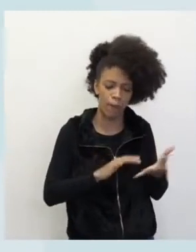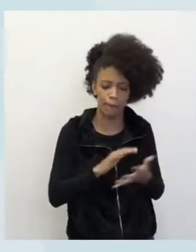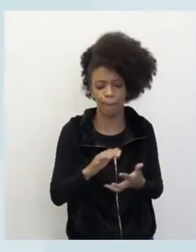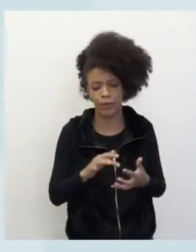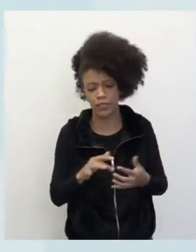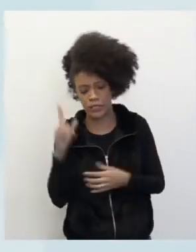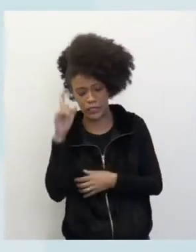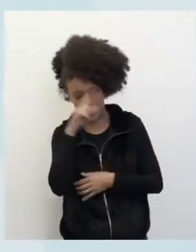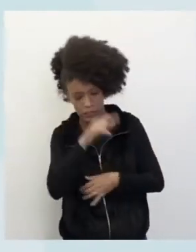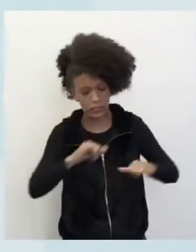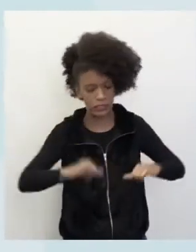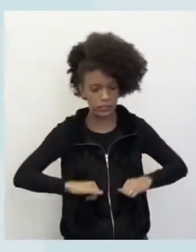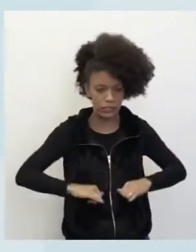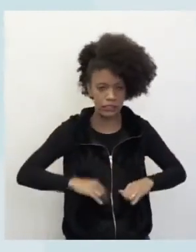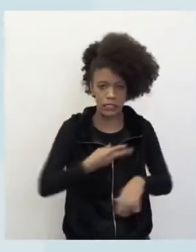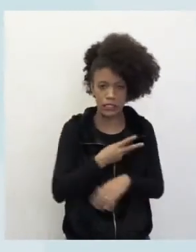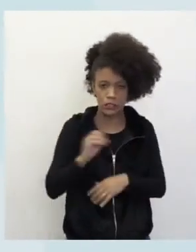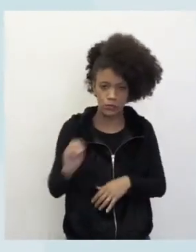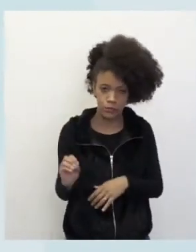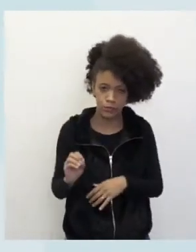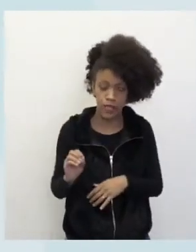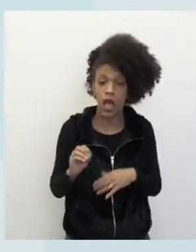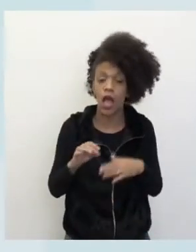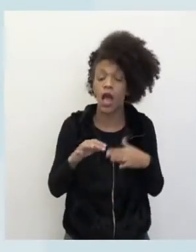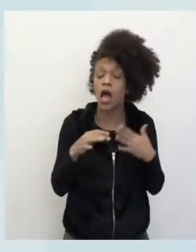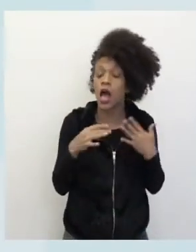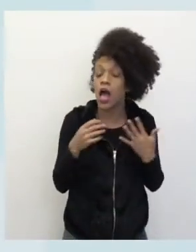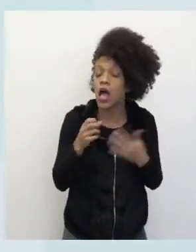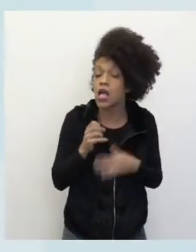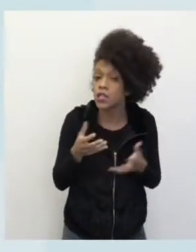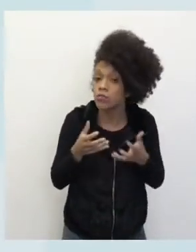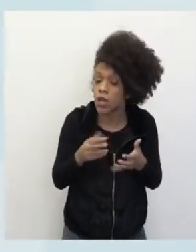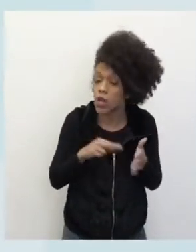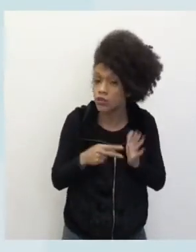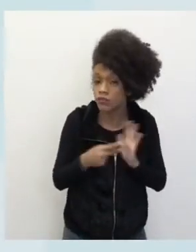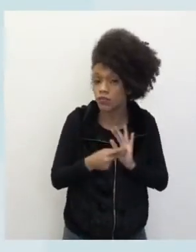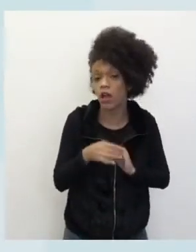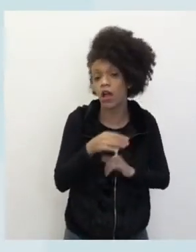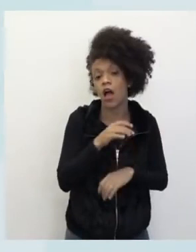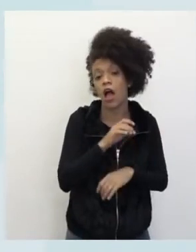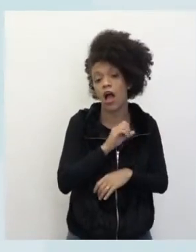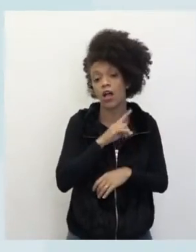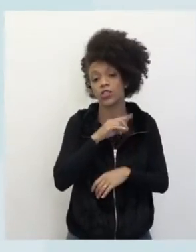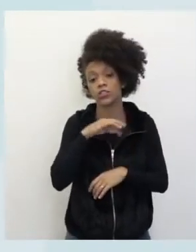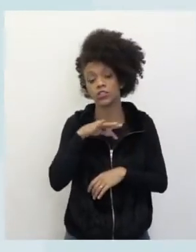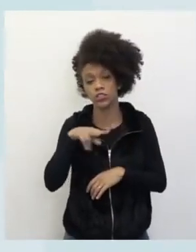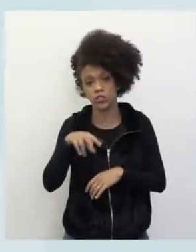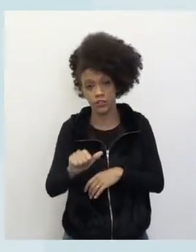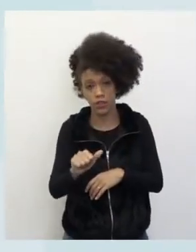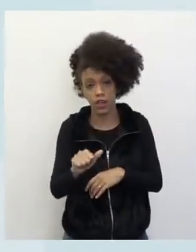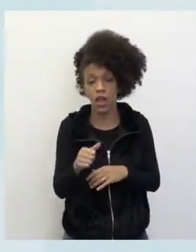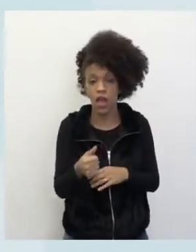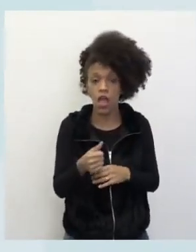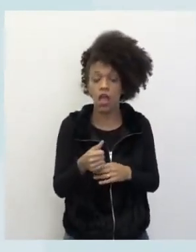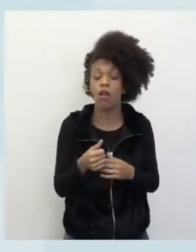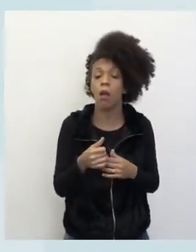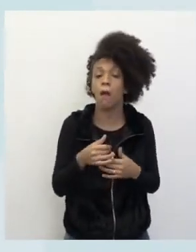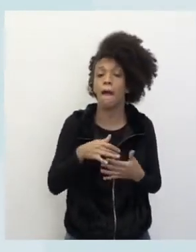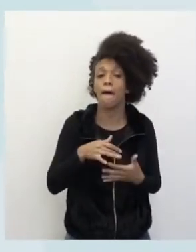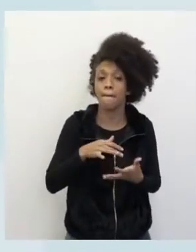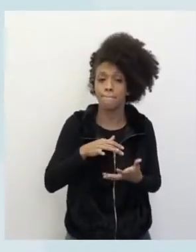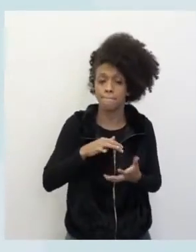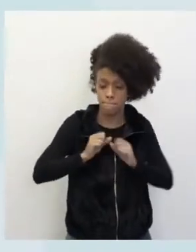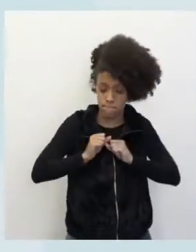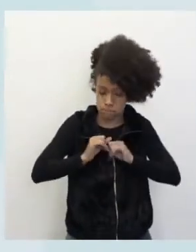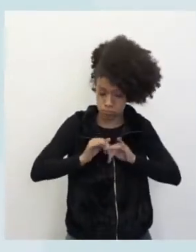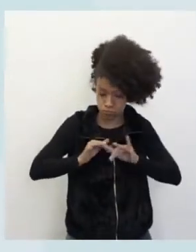marcas indeléveis na educação. Se eu quero dar um sentido de adição, eu coloco ali um E. A pandemia assolou o mundo em 2020